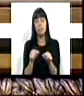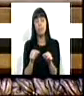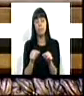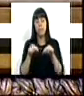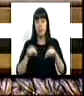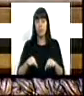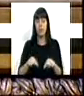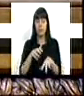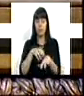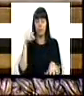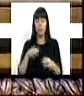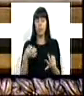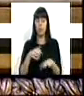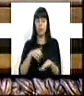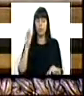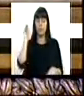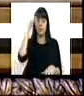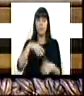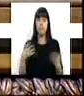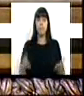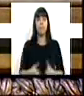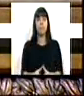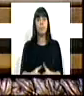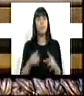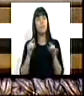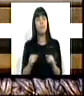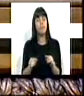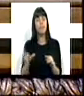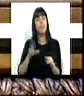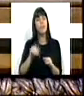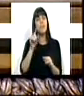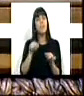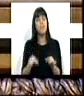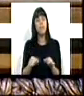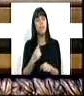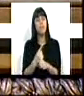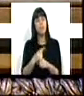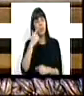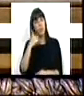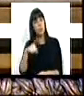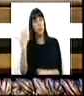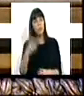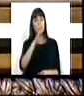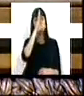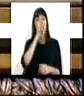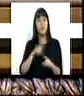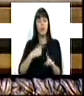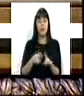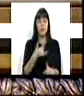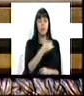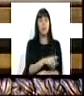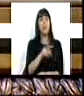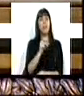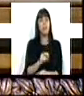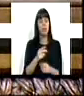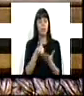inclusivamente aqui no plenário da Assembleia da República. Para além disso, não deixa de ser estranho que um Governo que em